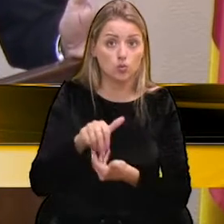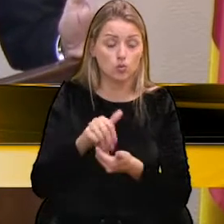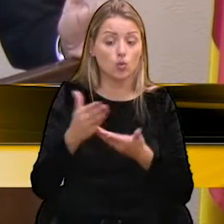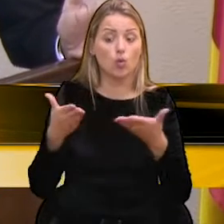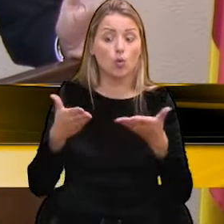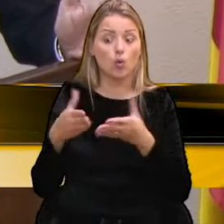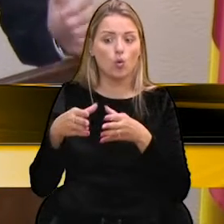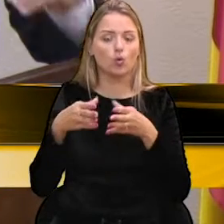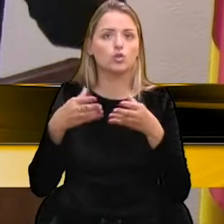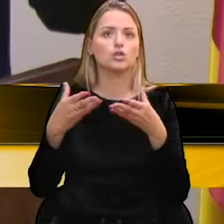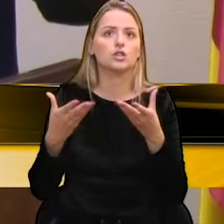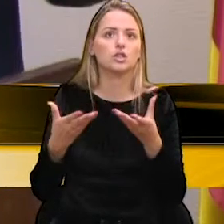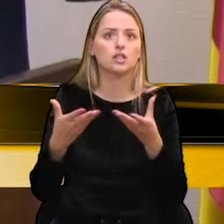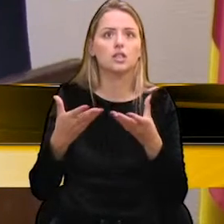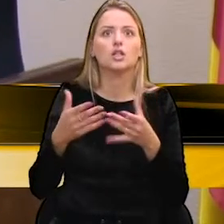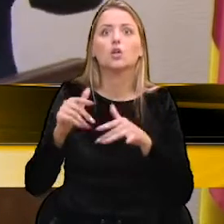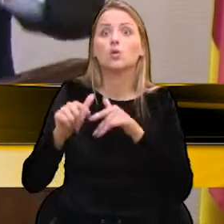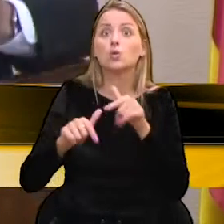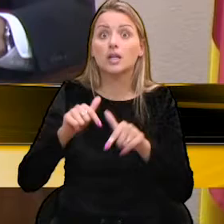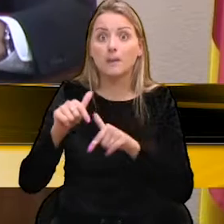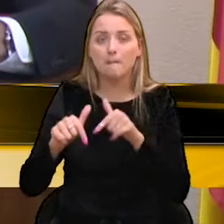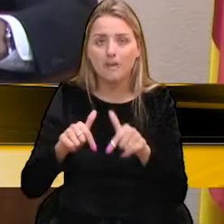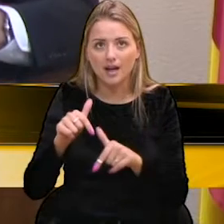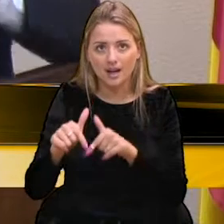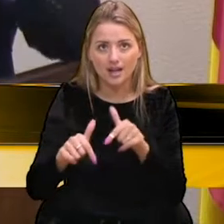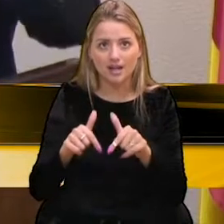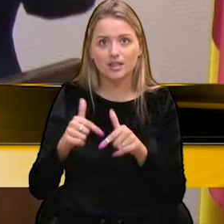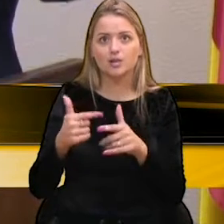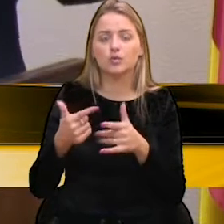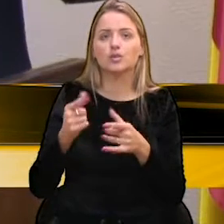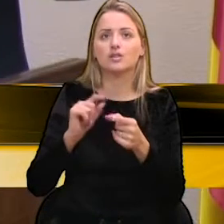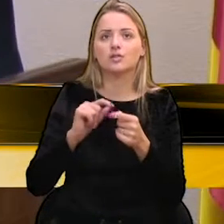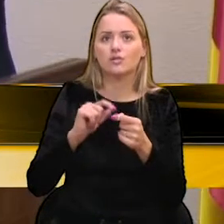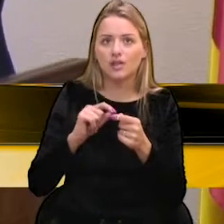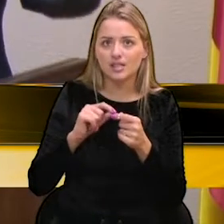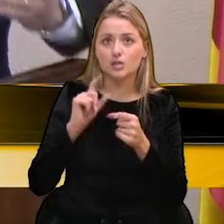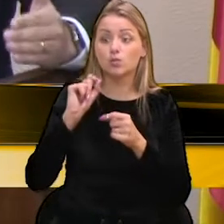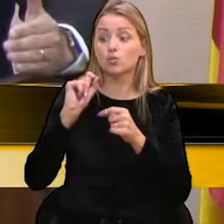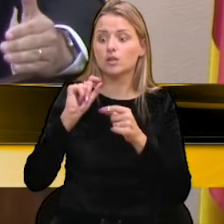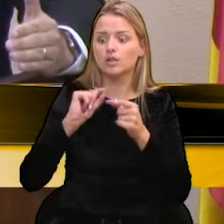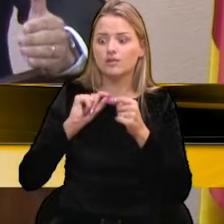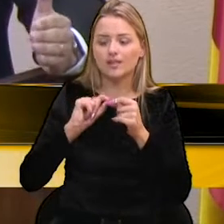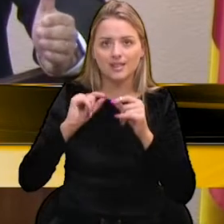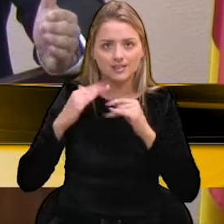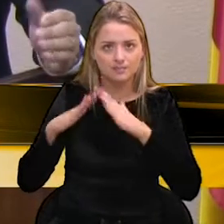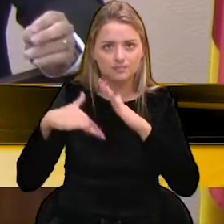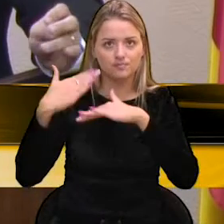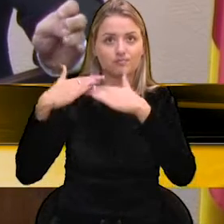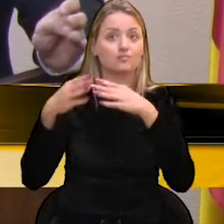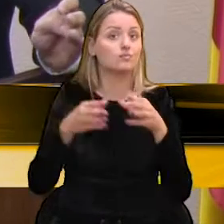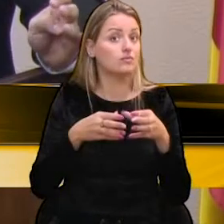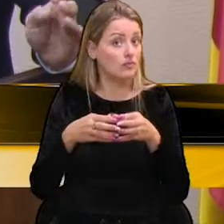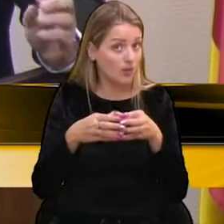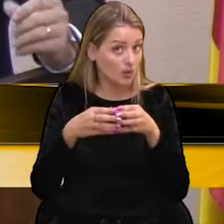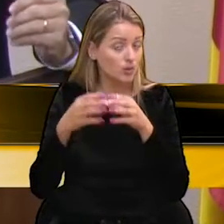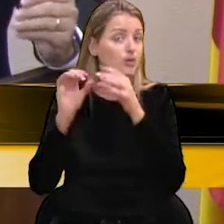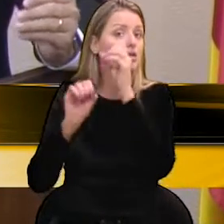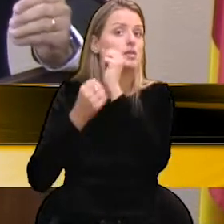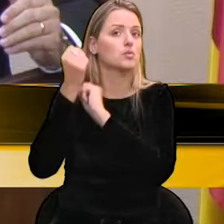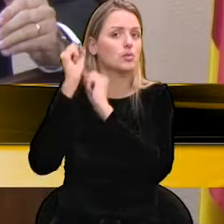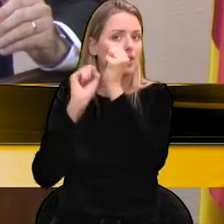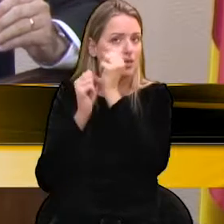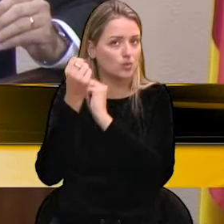importante, né? Os serviços que ela dispõe, os serviços que ela movimenta, enfim. E o turismo industrial é